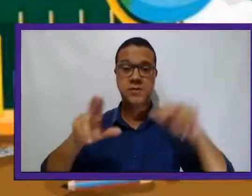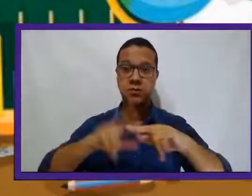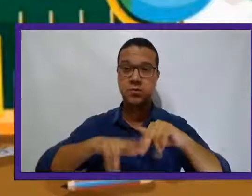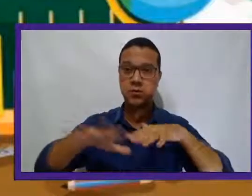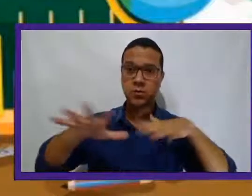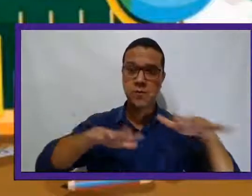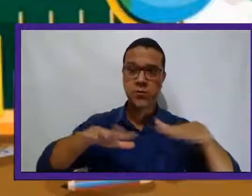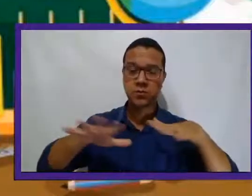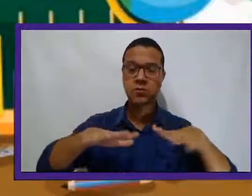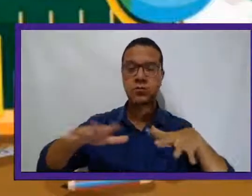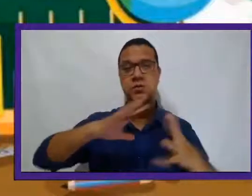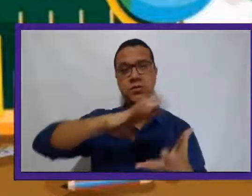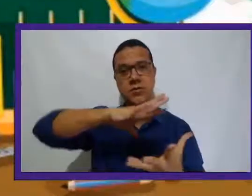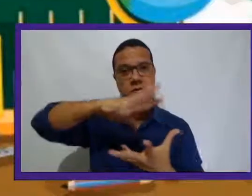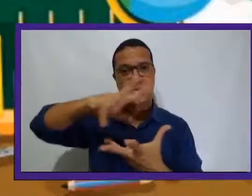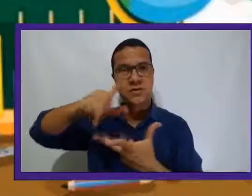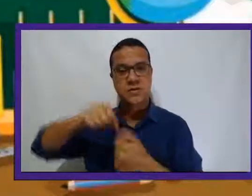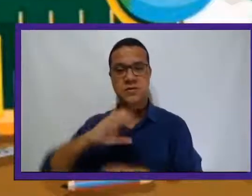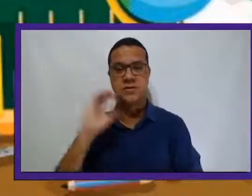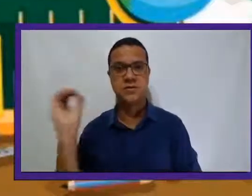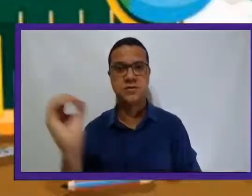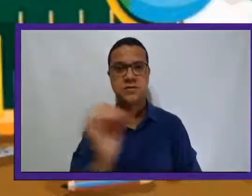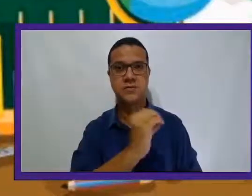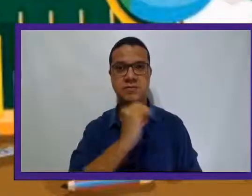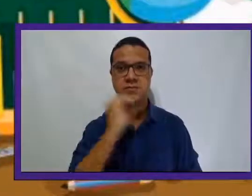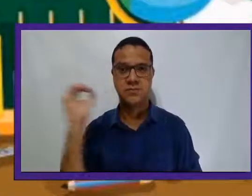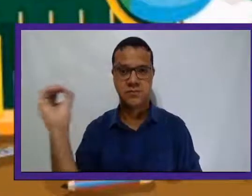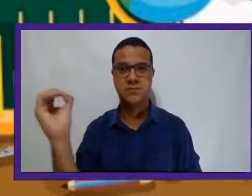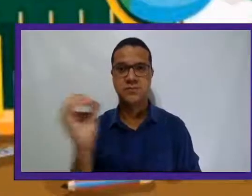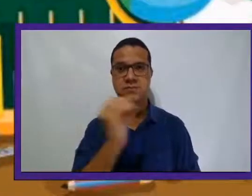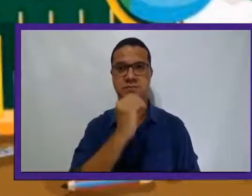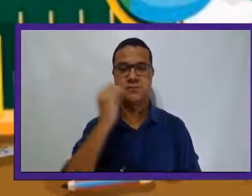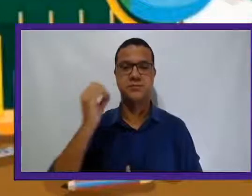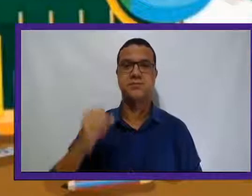Da Terra em torno do sol Que é a translação